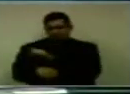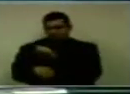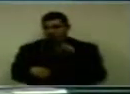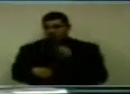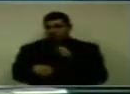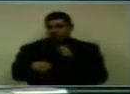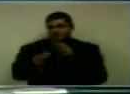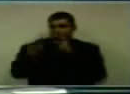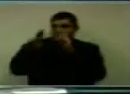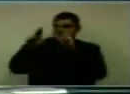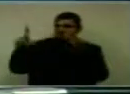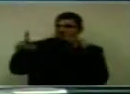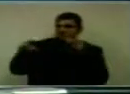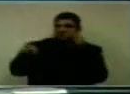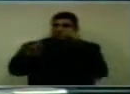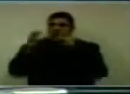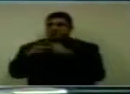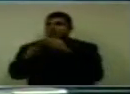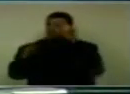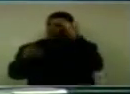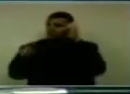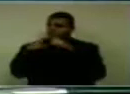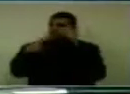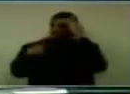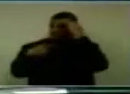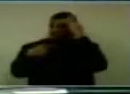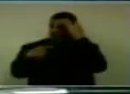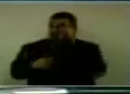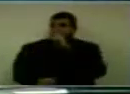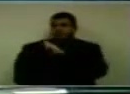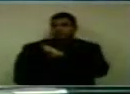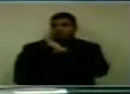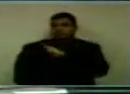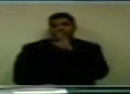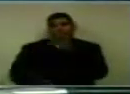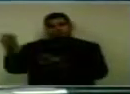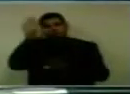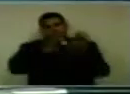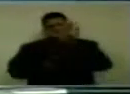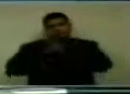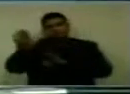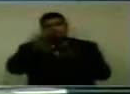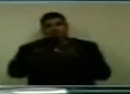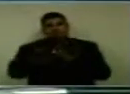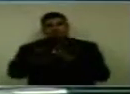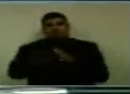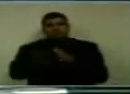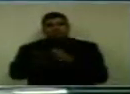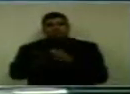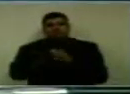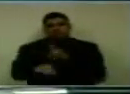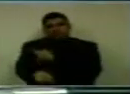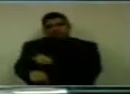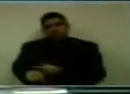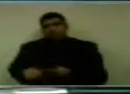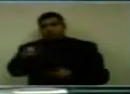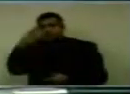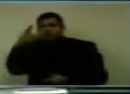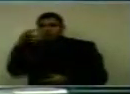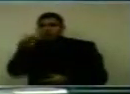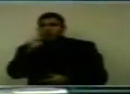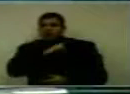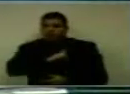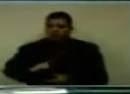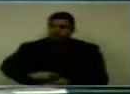aqui me estranhar ou contrapor, porque sei da responsabilidade, do cuidado, do espírito público que o deputado